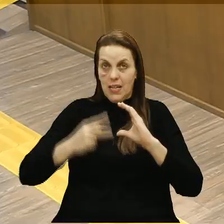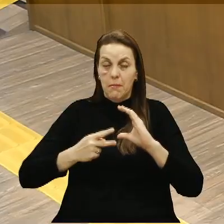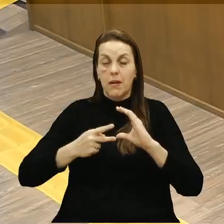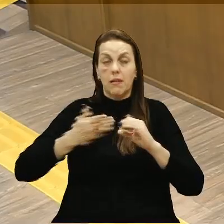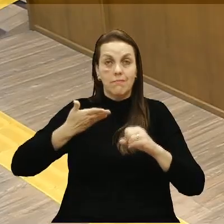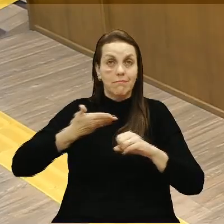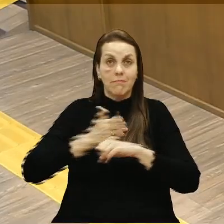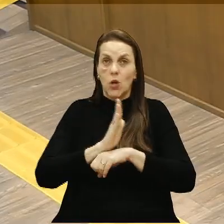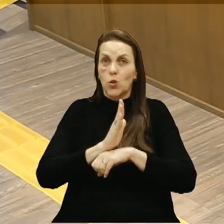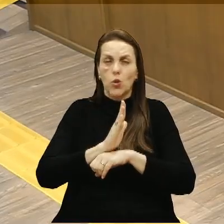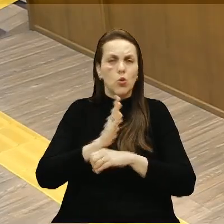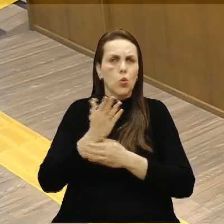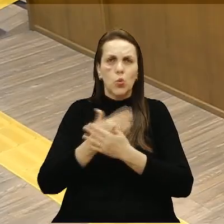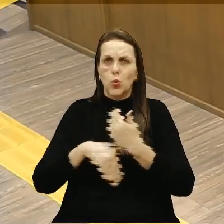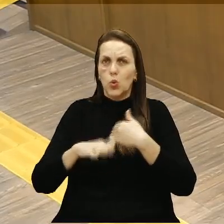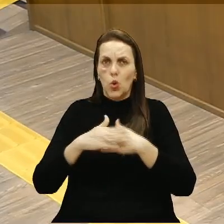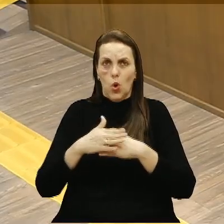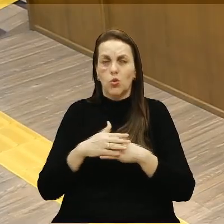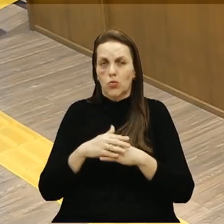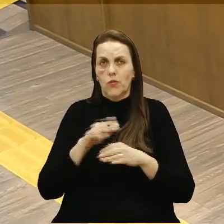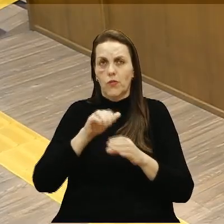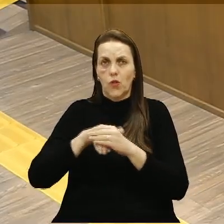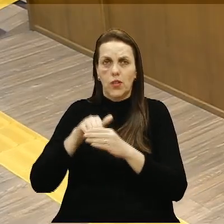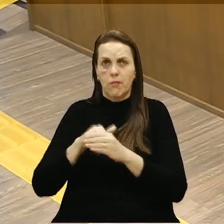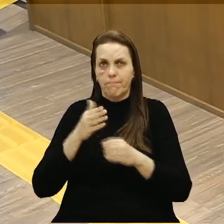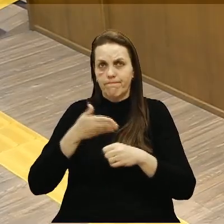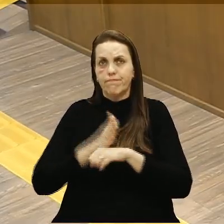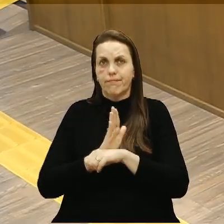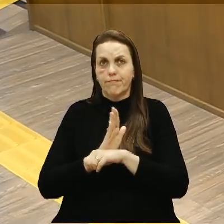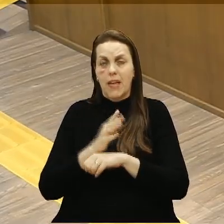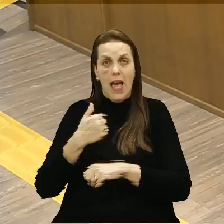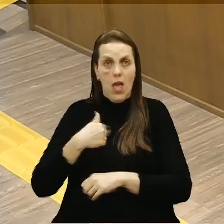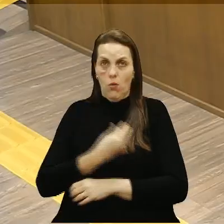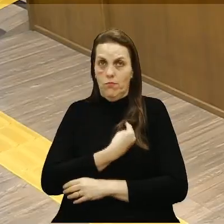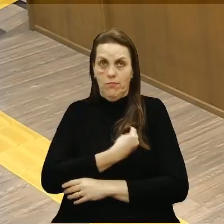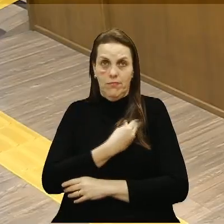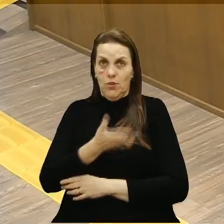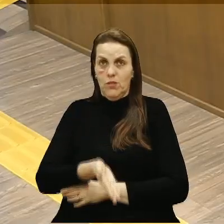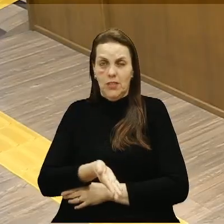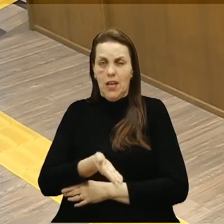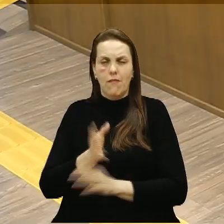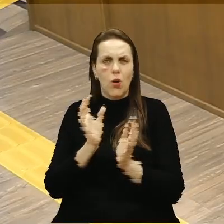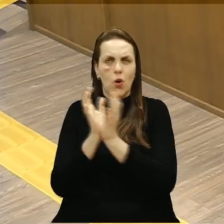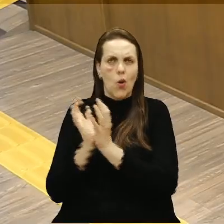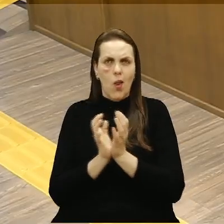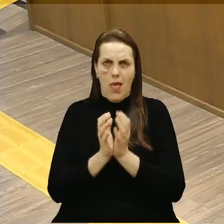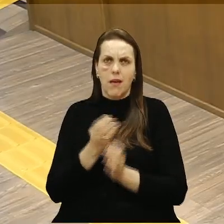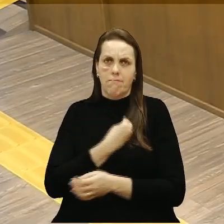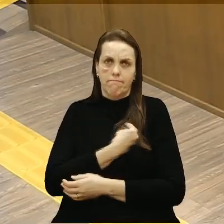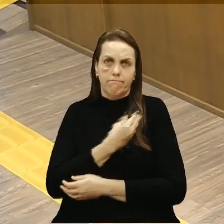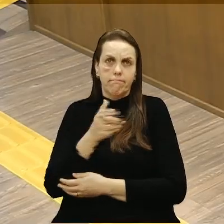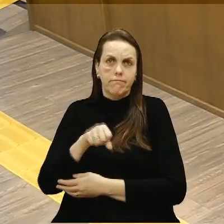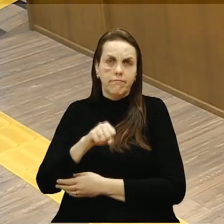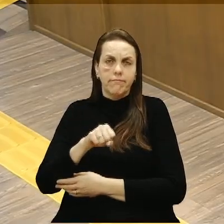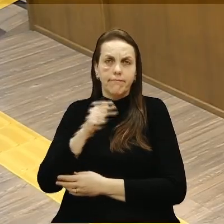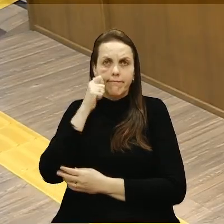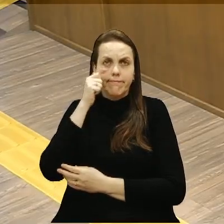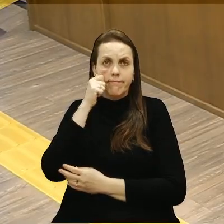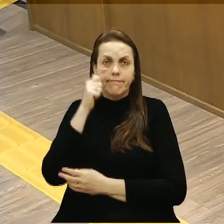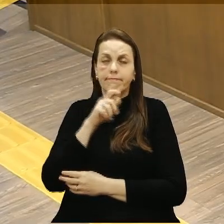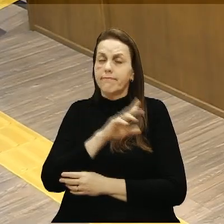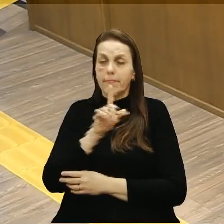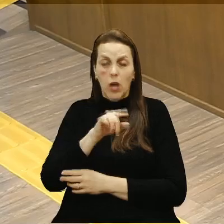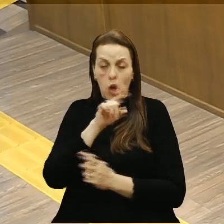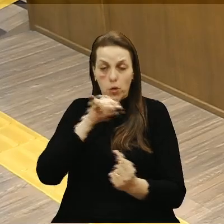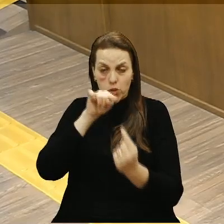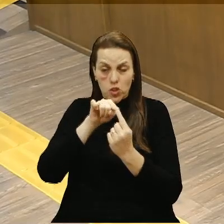por unanimidade. Nós autorizamos, eu não estava aqui naquela oportunidade, vários colegas estavam, para um fim